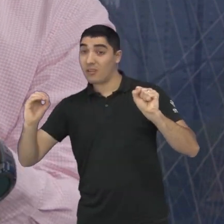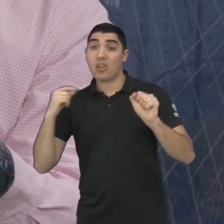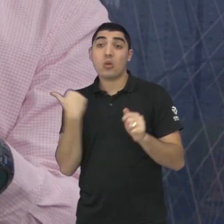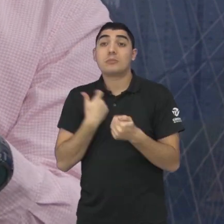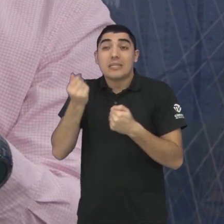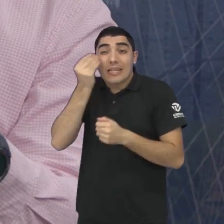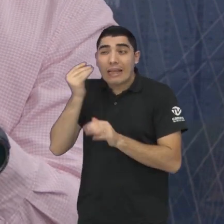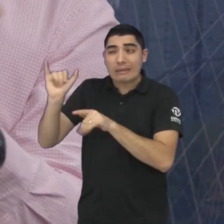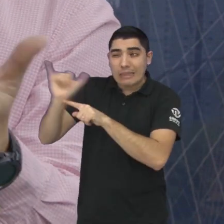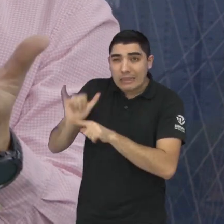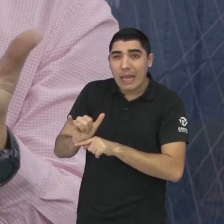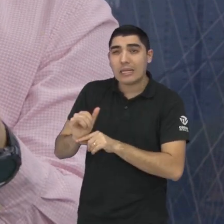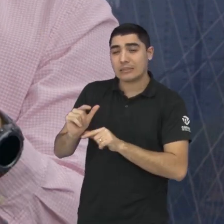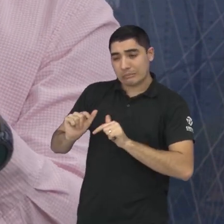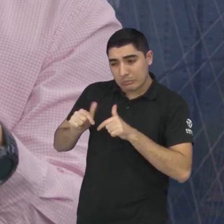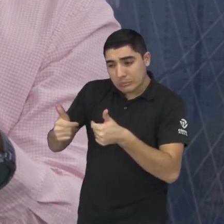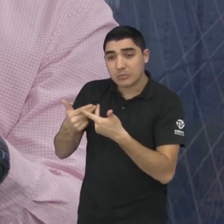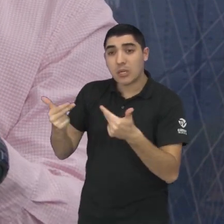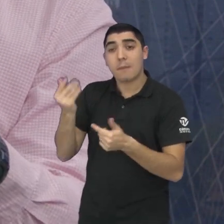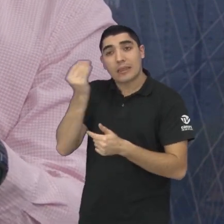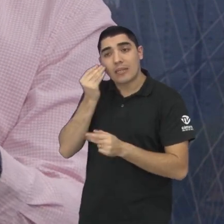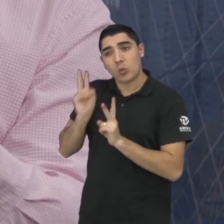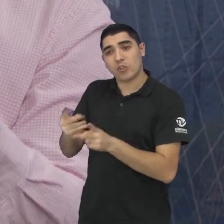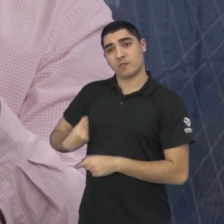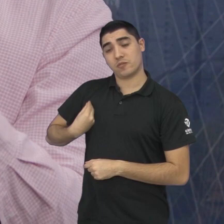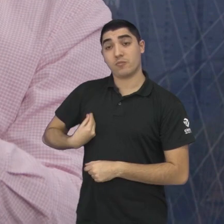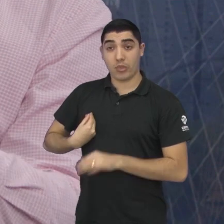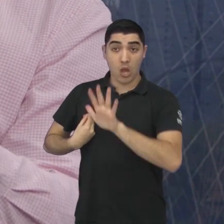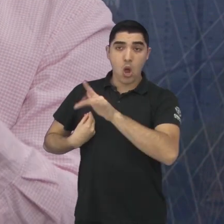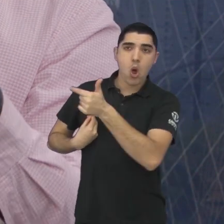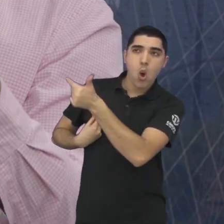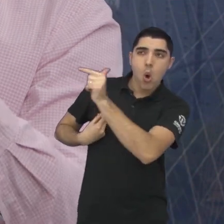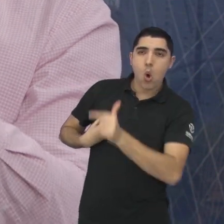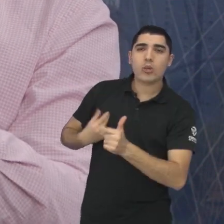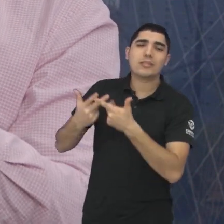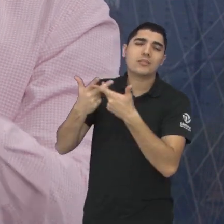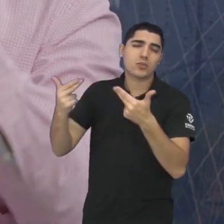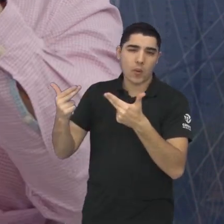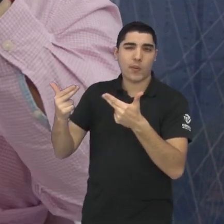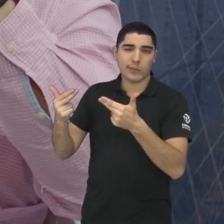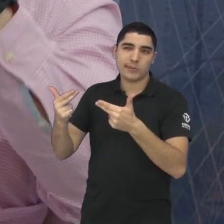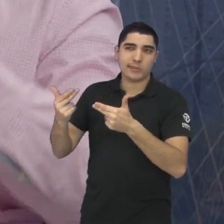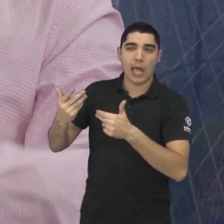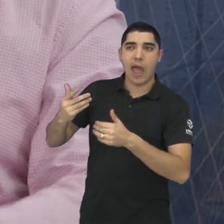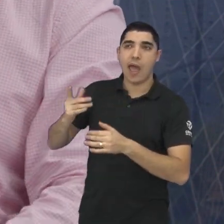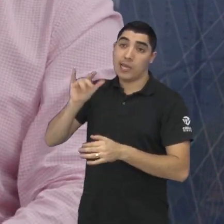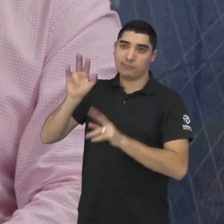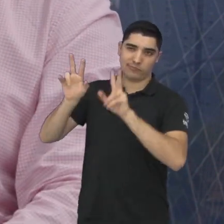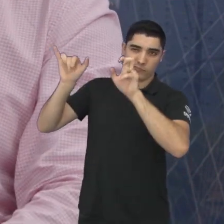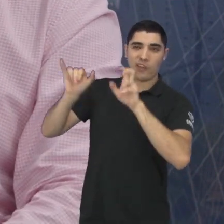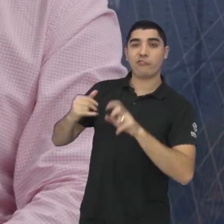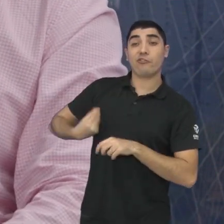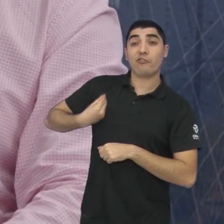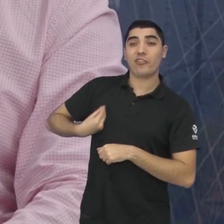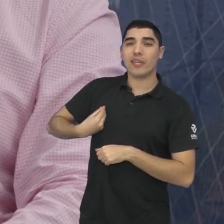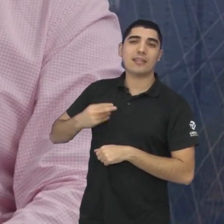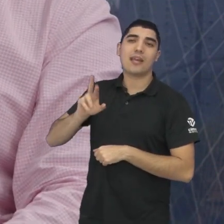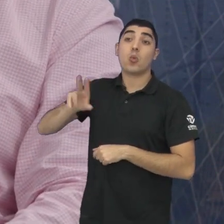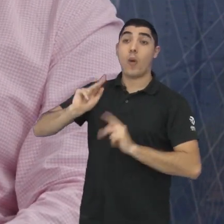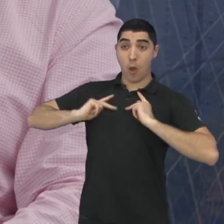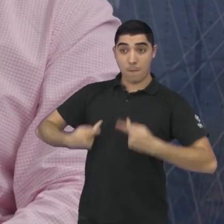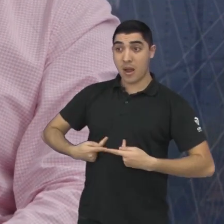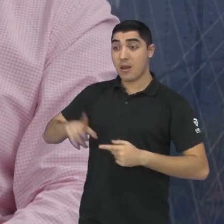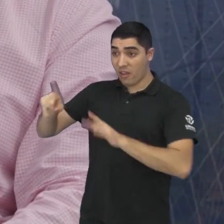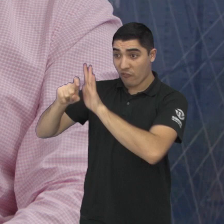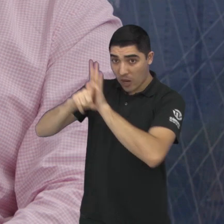se manter. Outras formas de vida que não são humanas, que não são inteligentes, entre aspas, poderiam